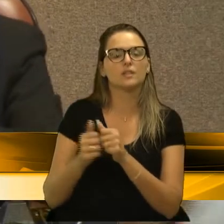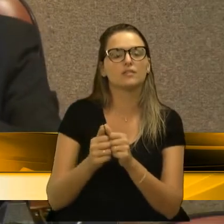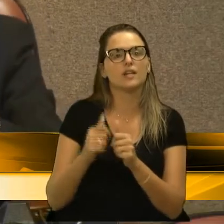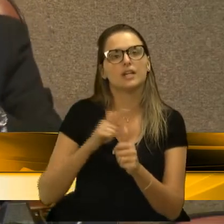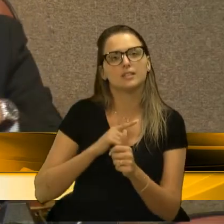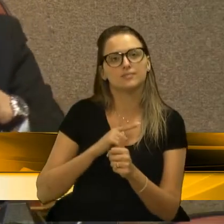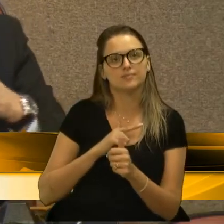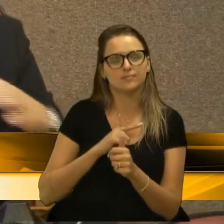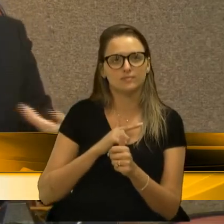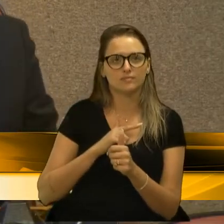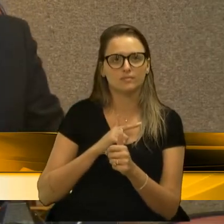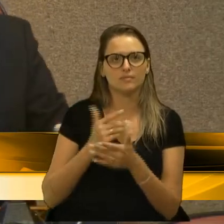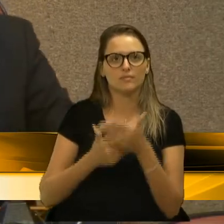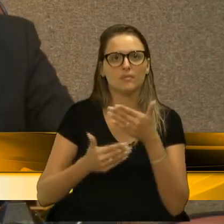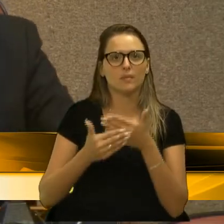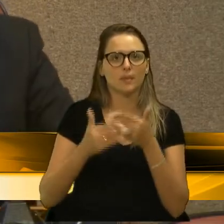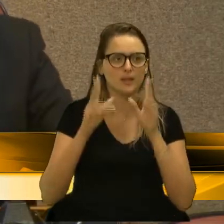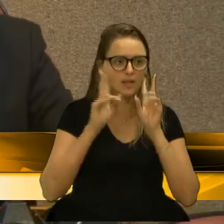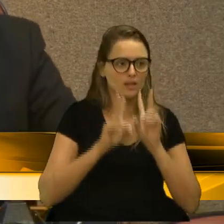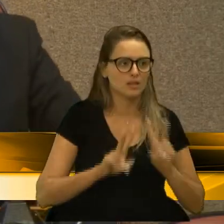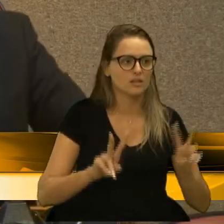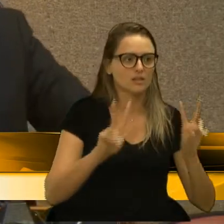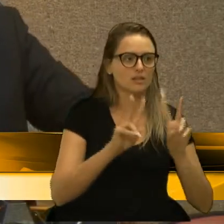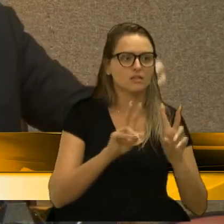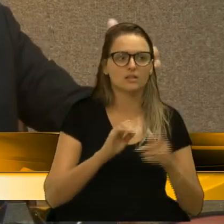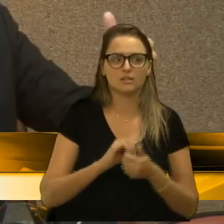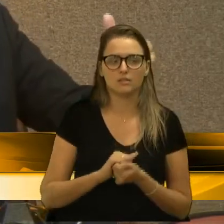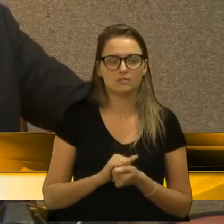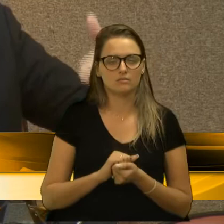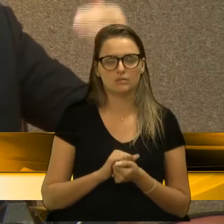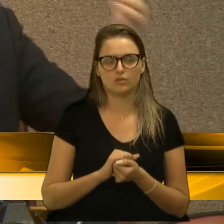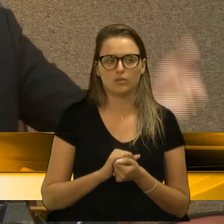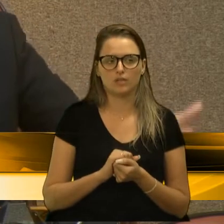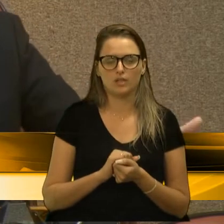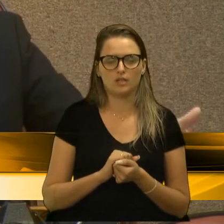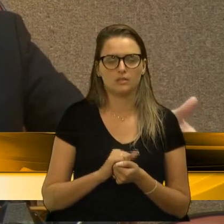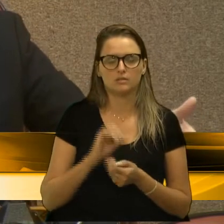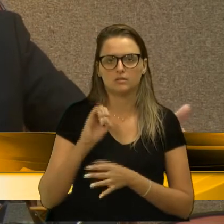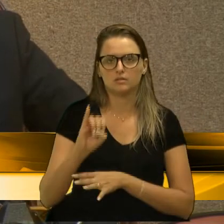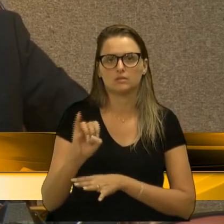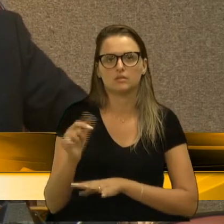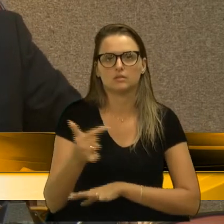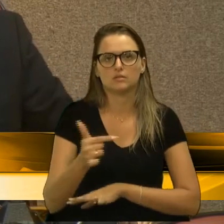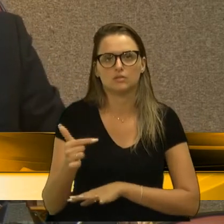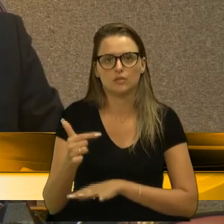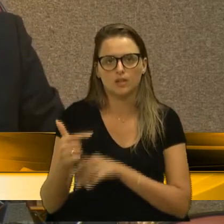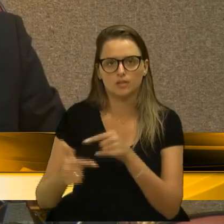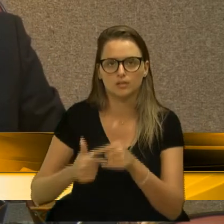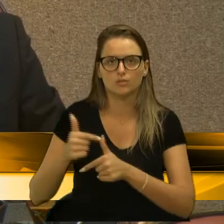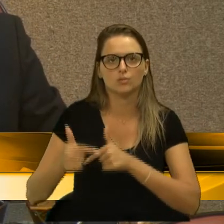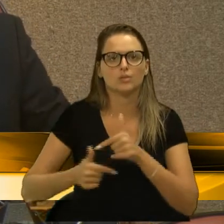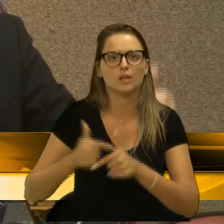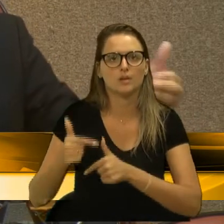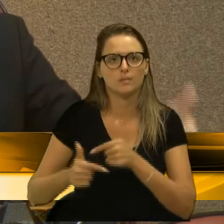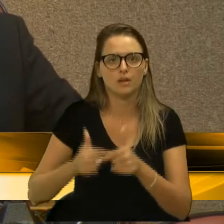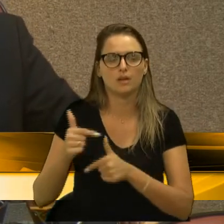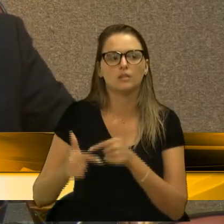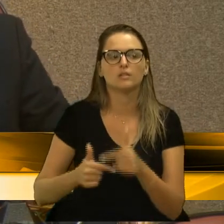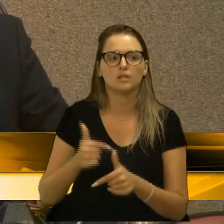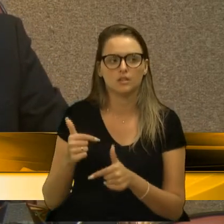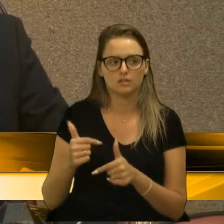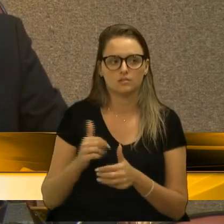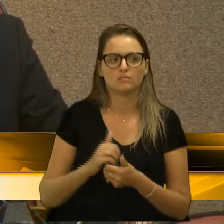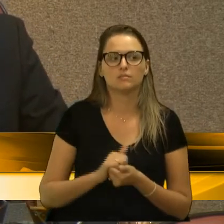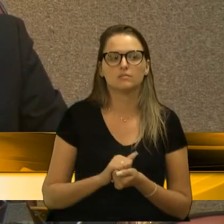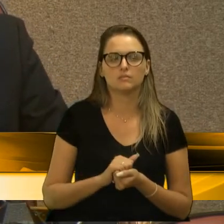rua. Nós temos visto, vereador Edson, que se não fosse esse trabalho que essas instituições